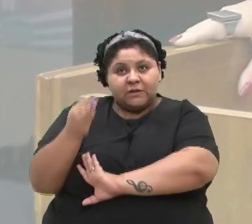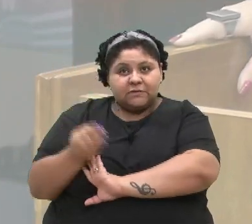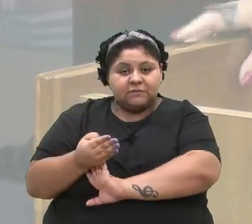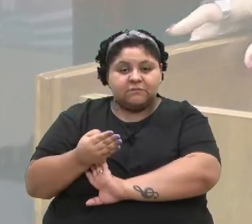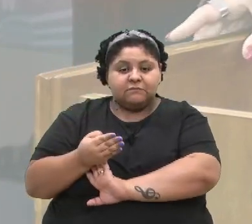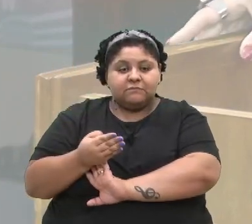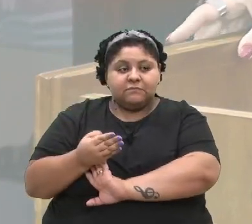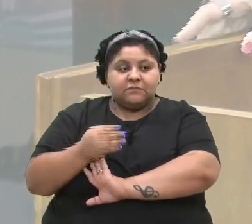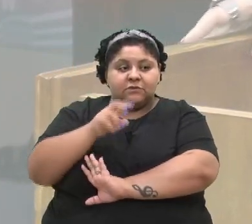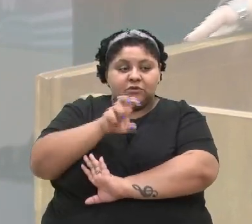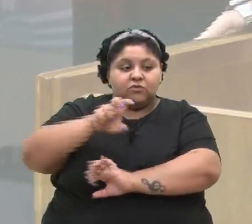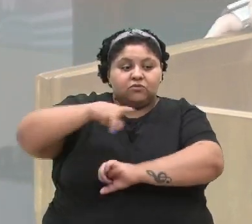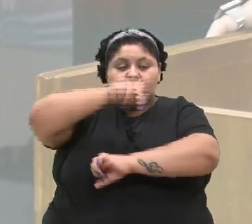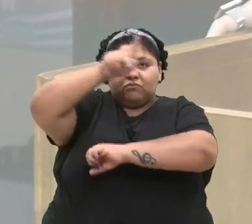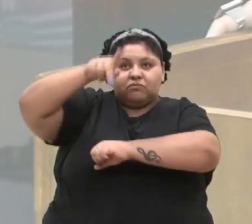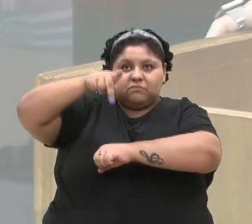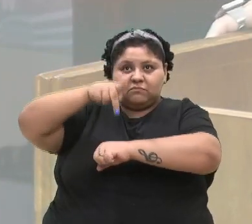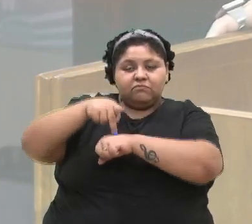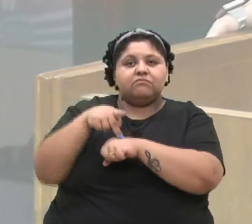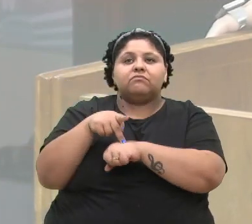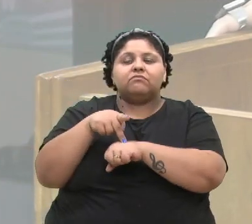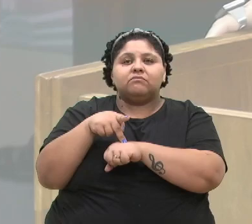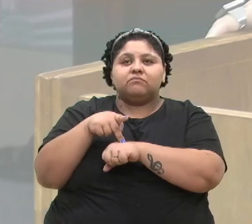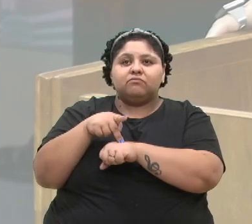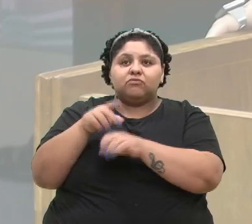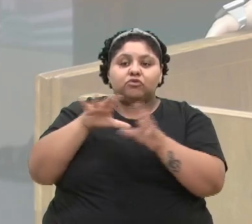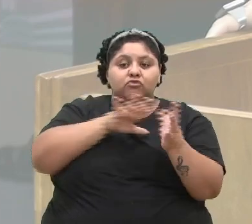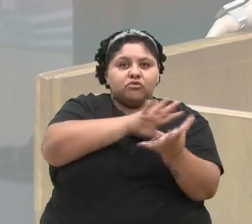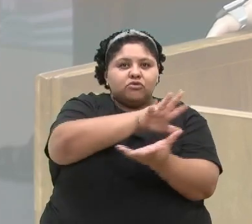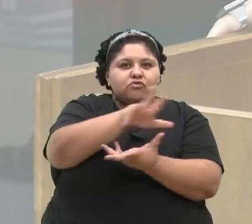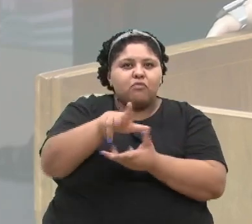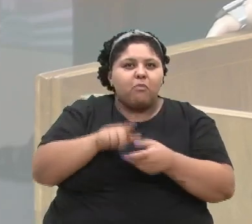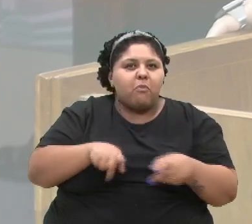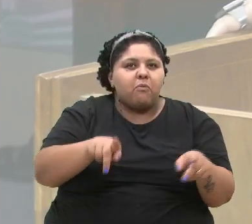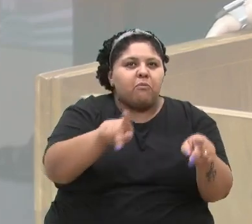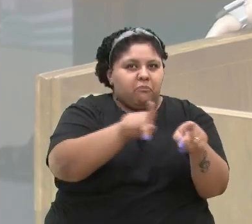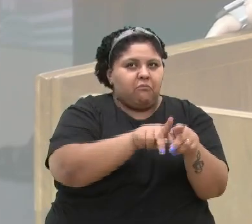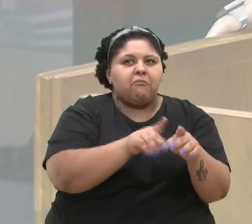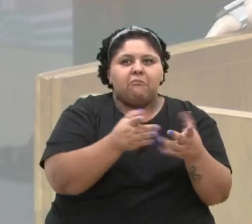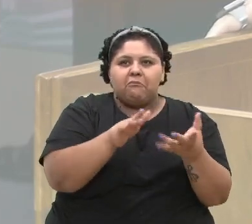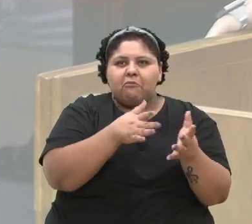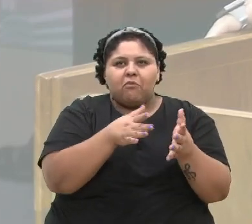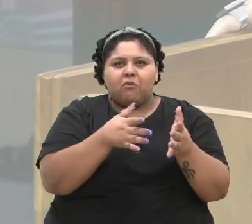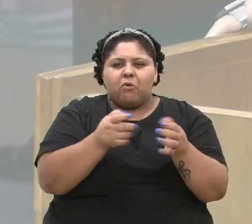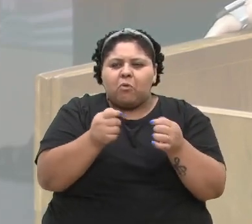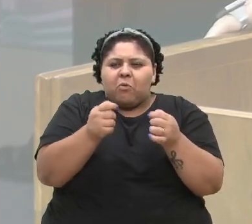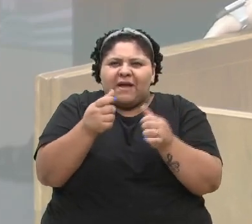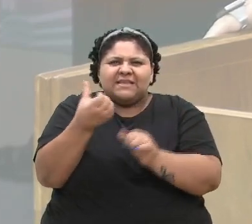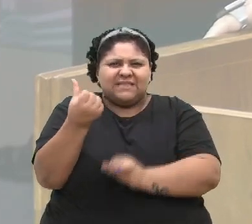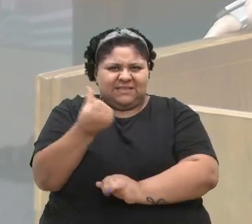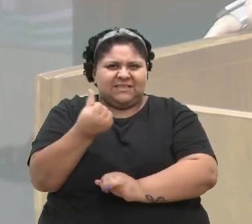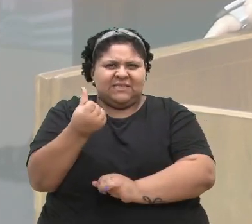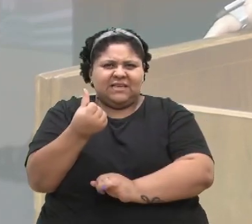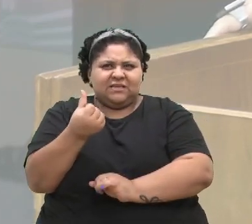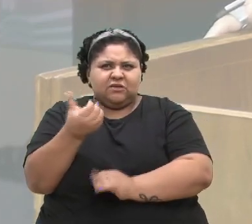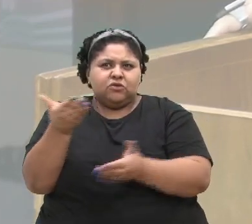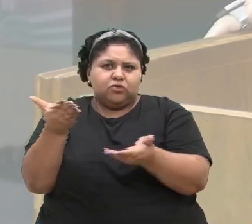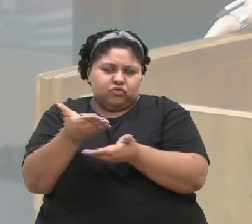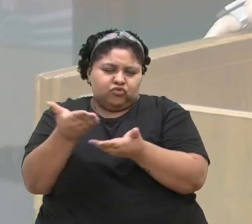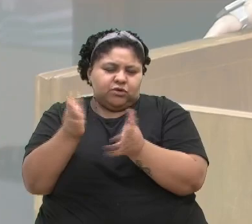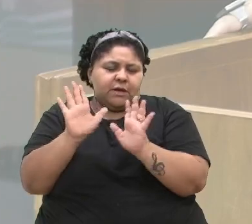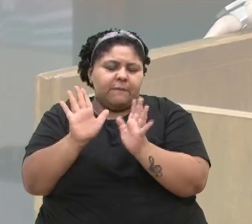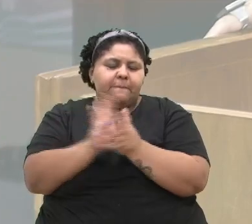o 5º país no mundo em população, 5º está indo para o 6º ali, né? Está uma disputa, mas